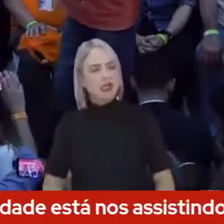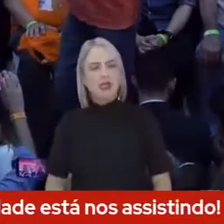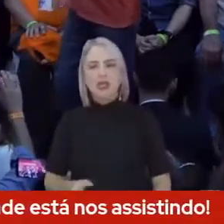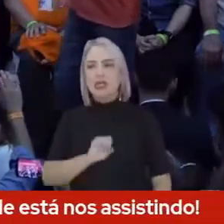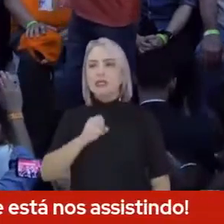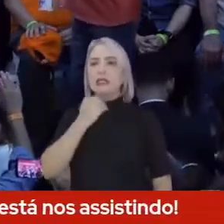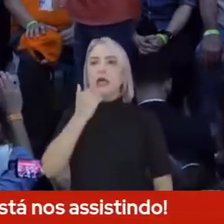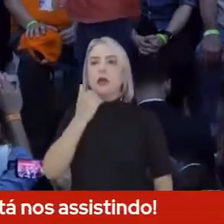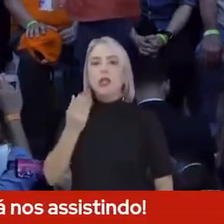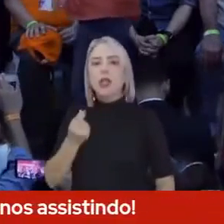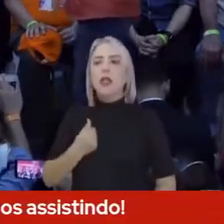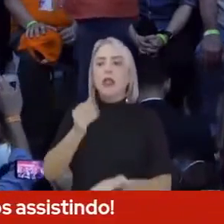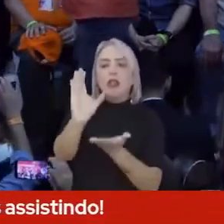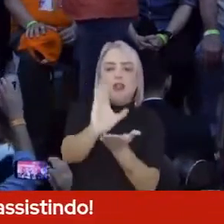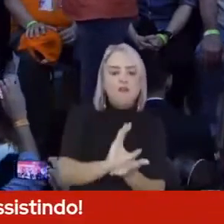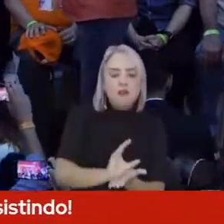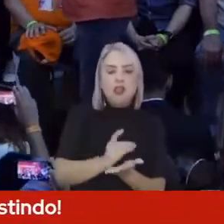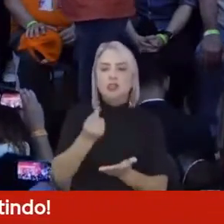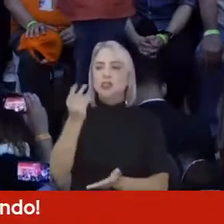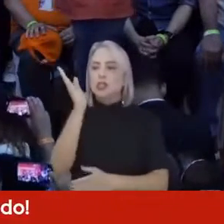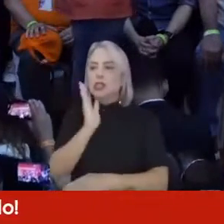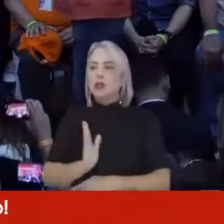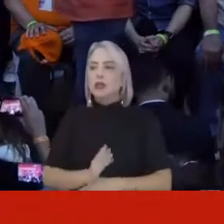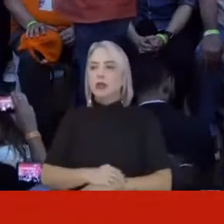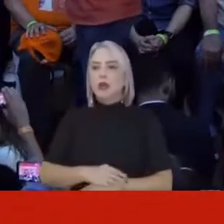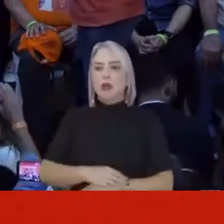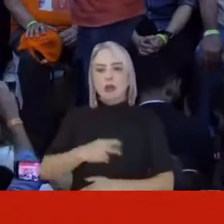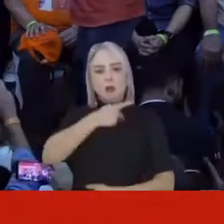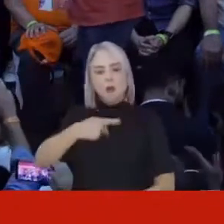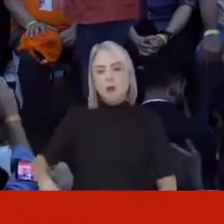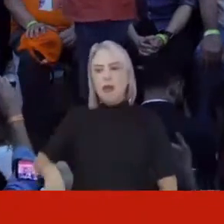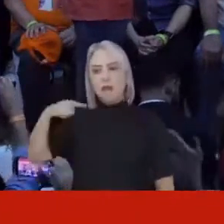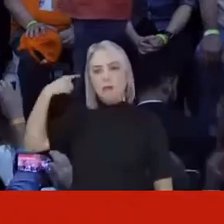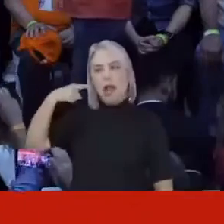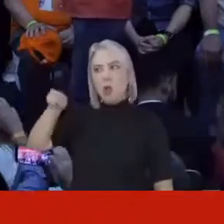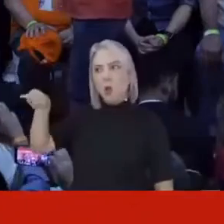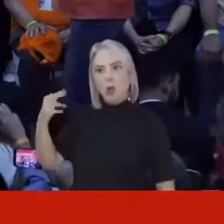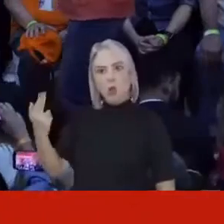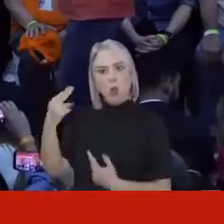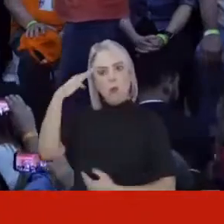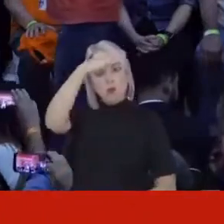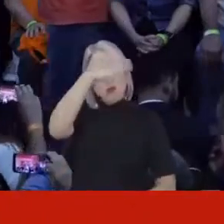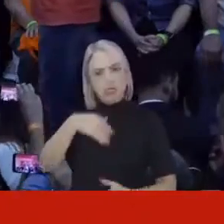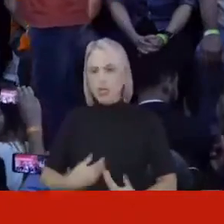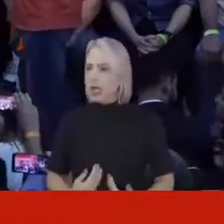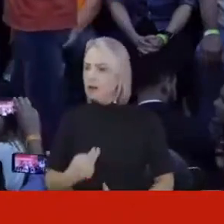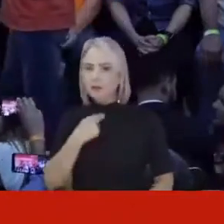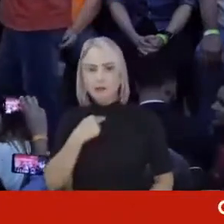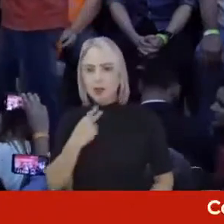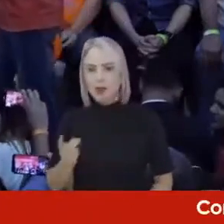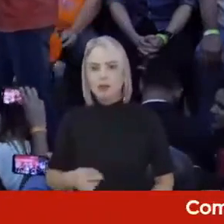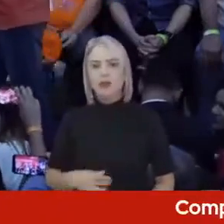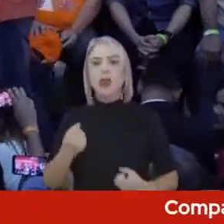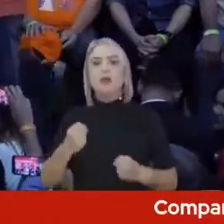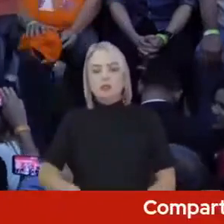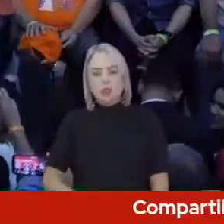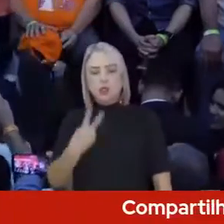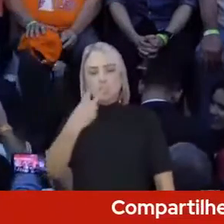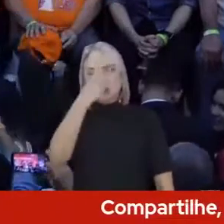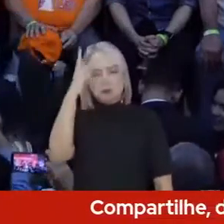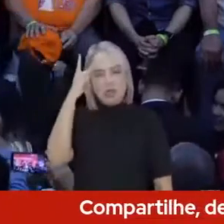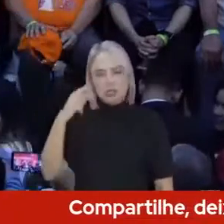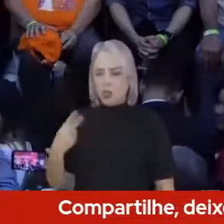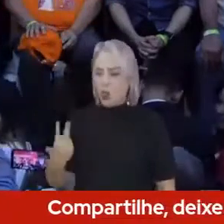dinheiro aqui no Brasil com um presidente maluco como esse? É preciso, então, 2 cabras com coragem, como você e o